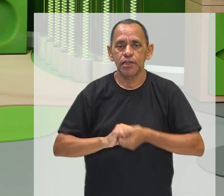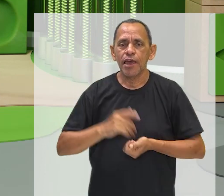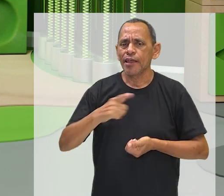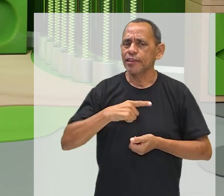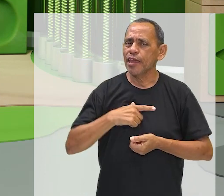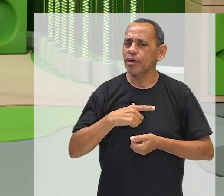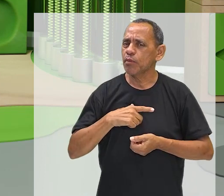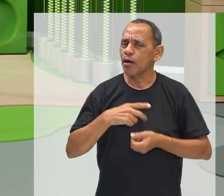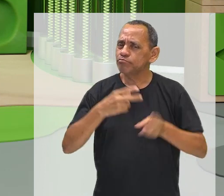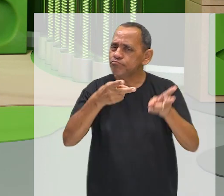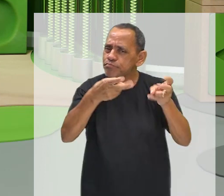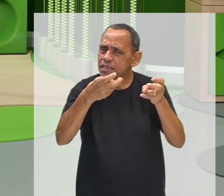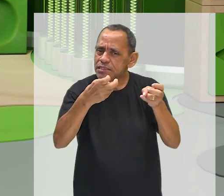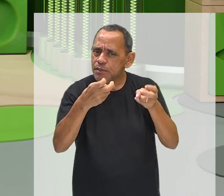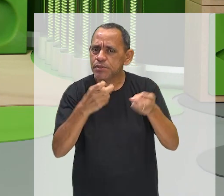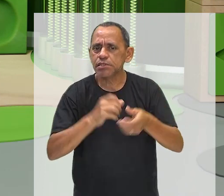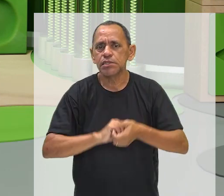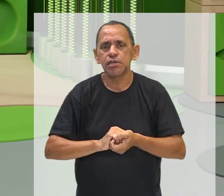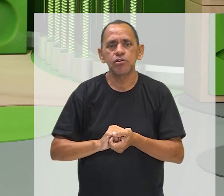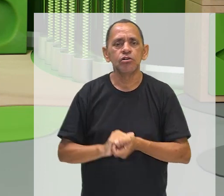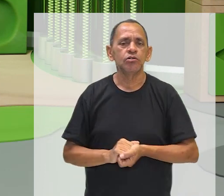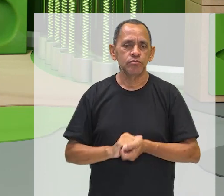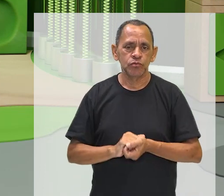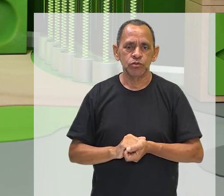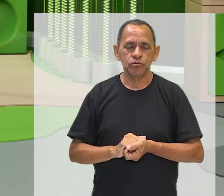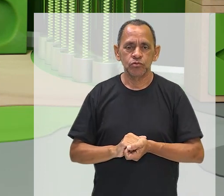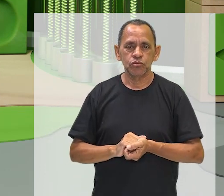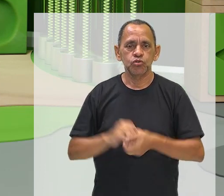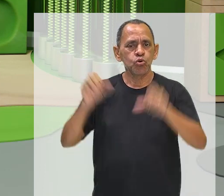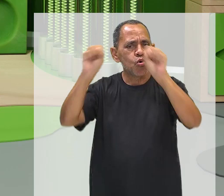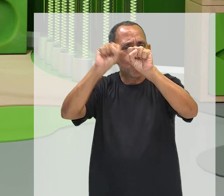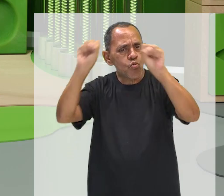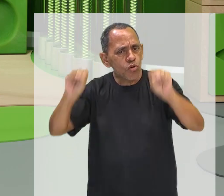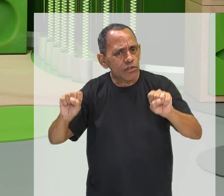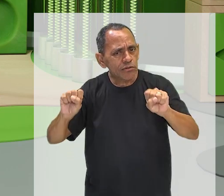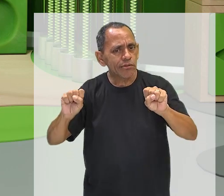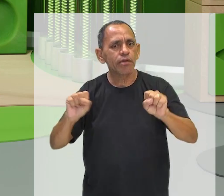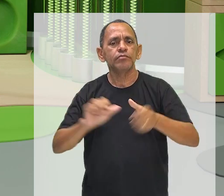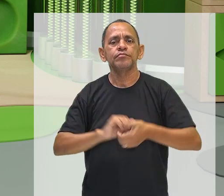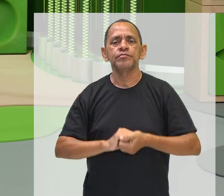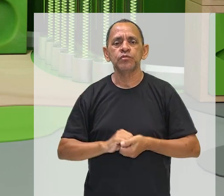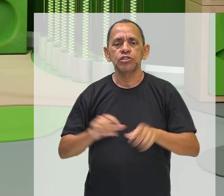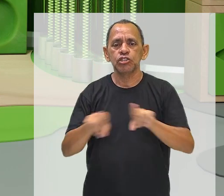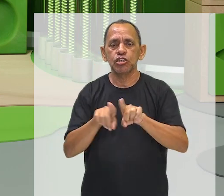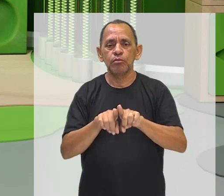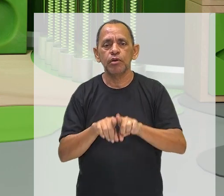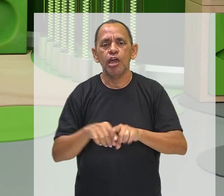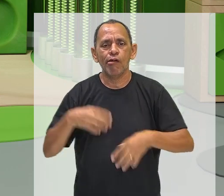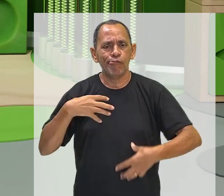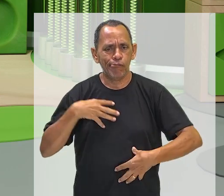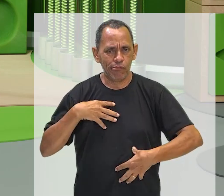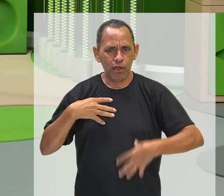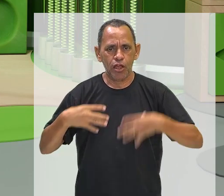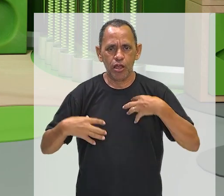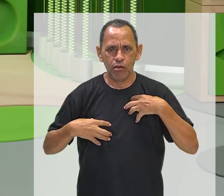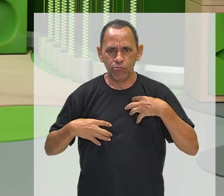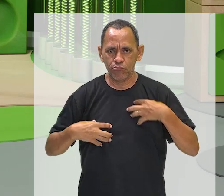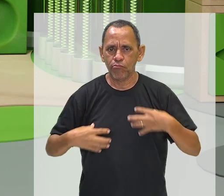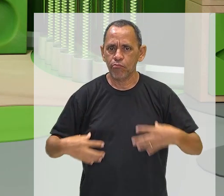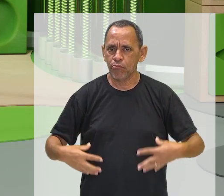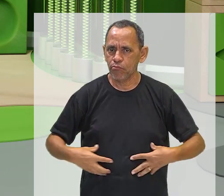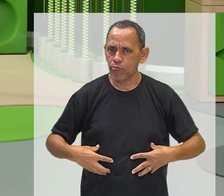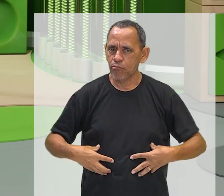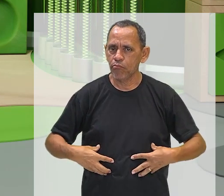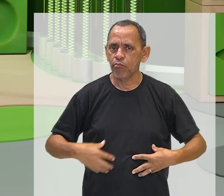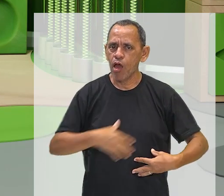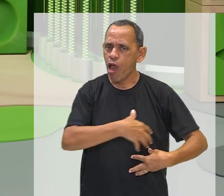ali uma visão, um esquema trazendo para a gente um pouco mais desses órgãos internos, como a gente consegue visualizar, né?